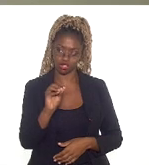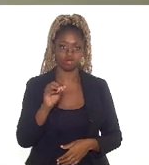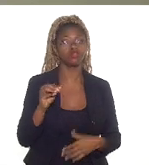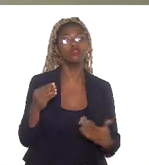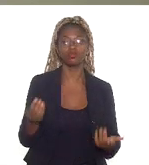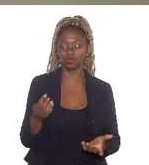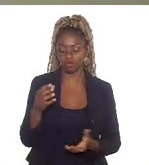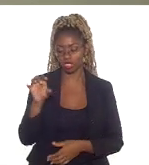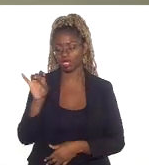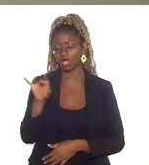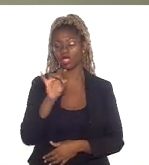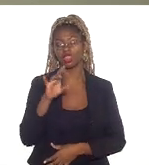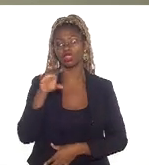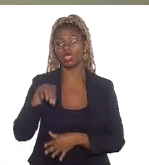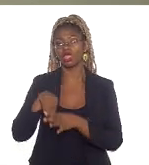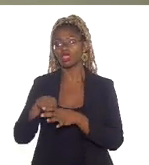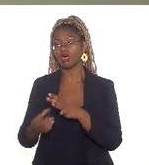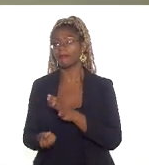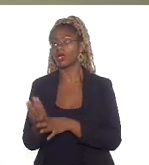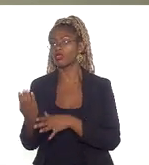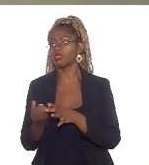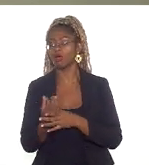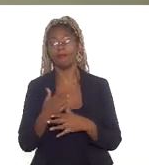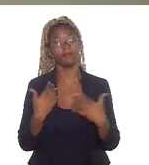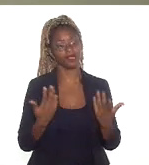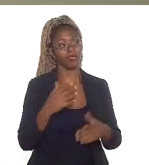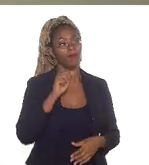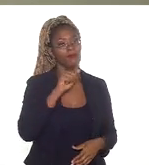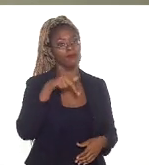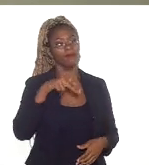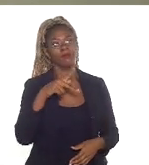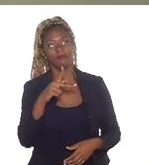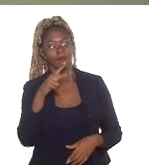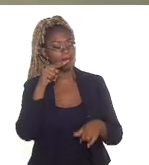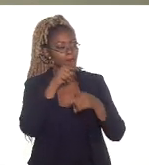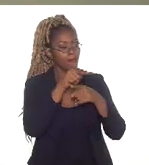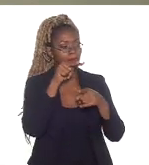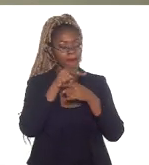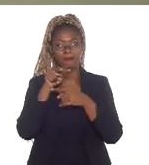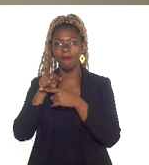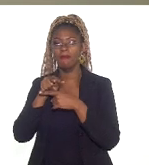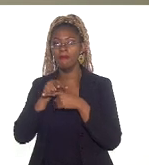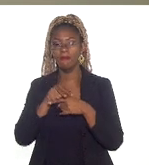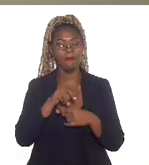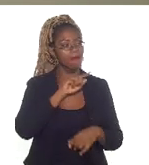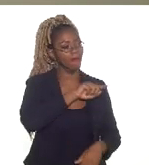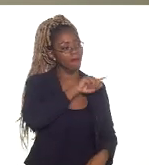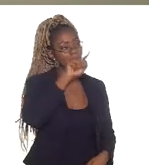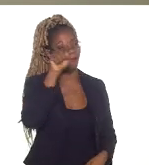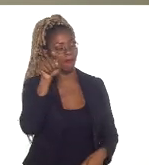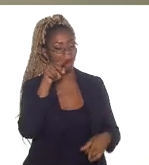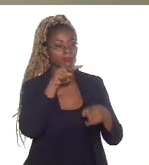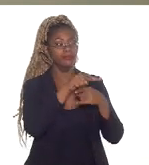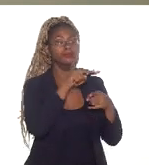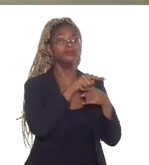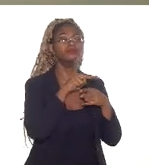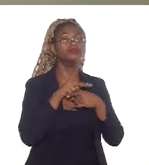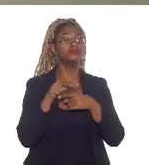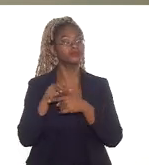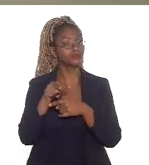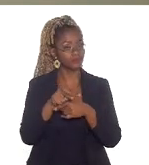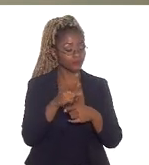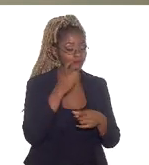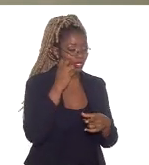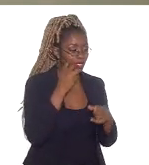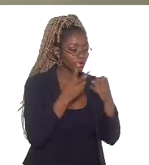de produção. E aí a ANP vai fiscalizar. E indo fiscalizar, ela